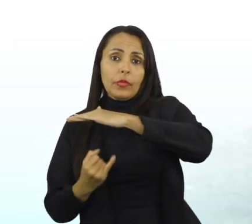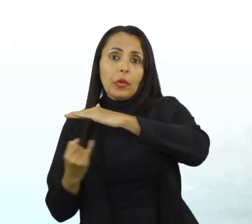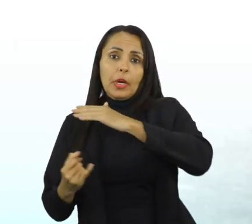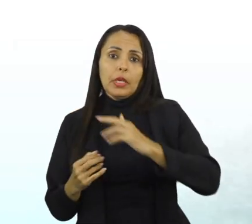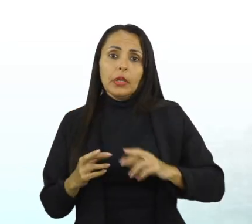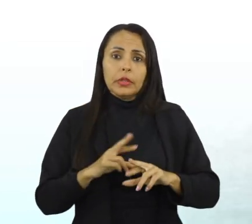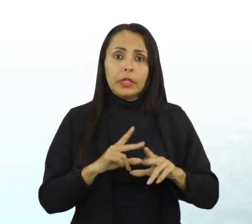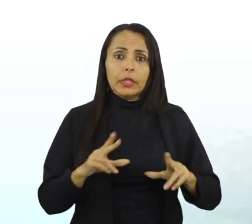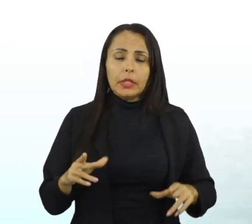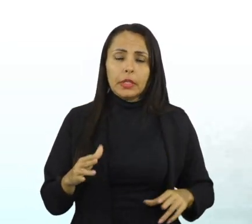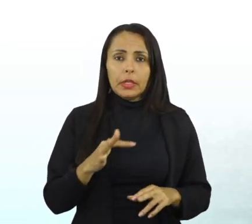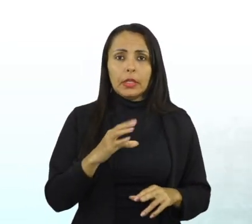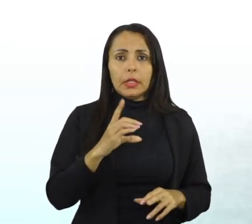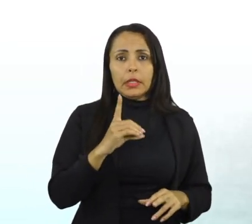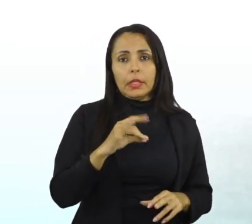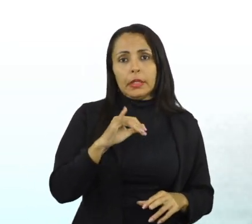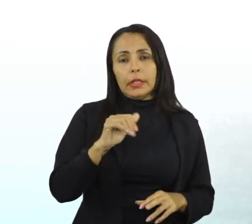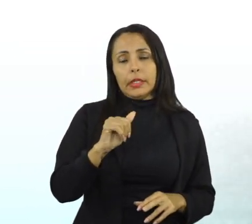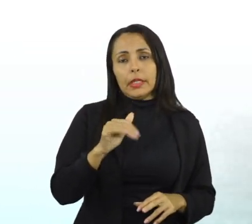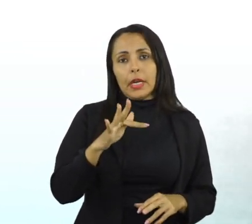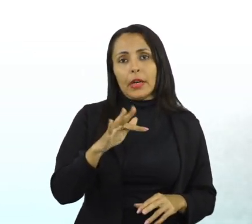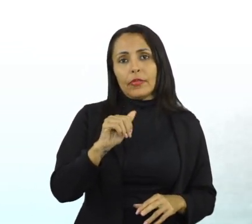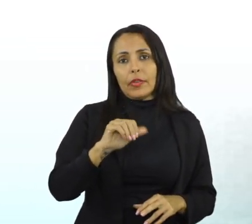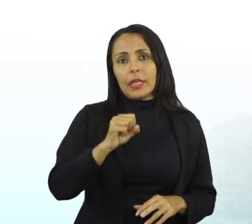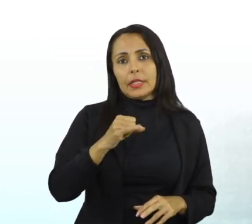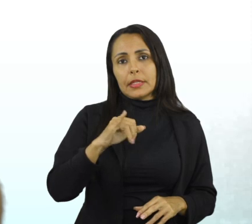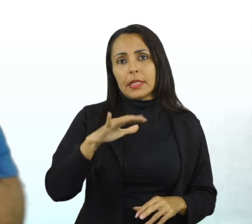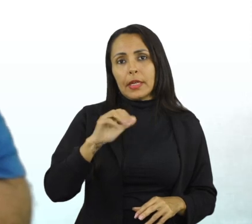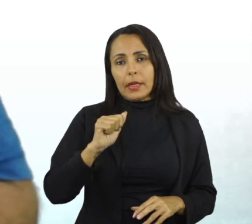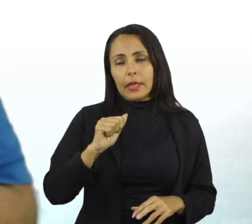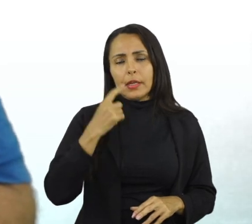a marca informal, a variação é diafásica,